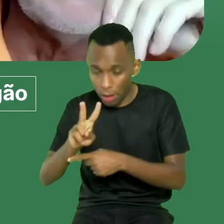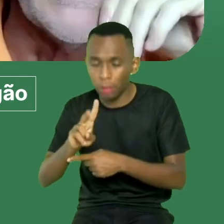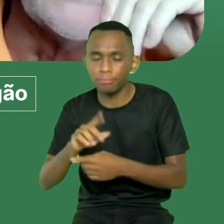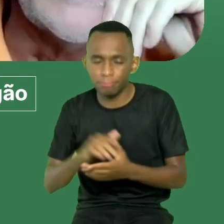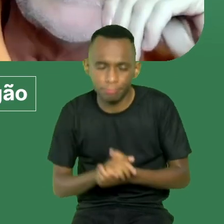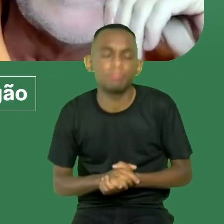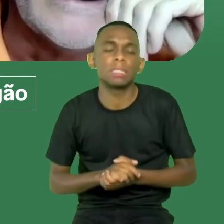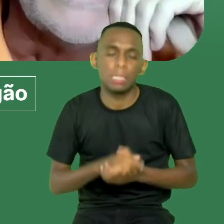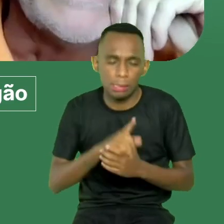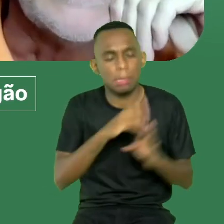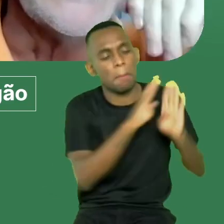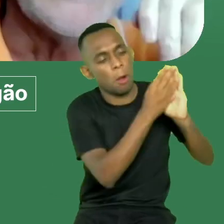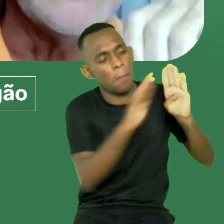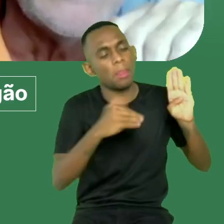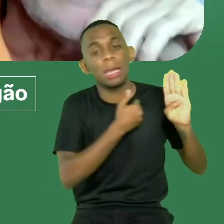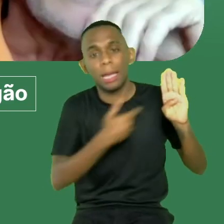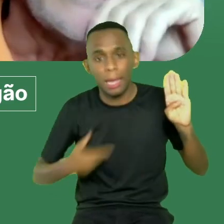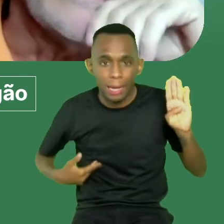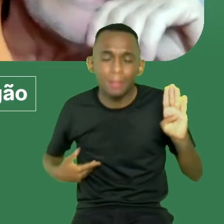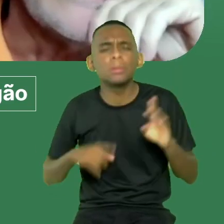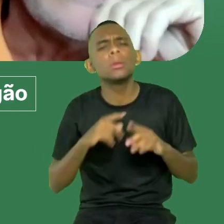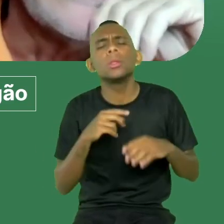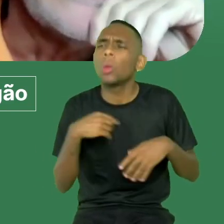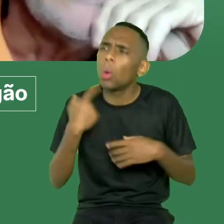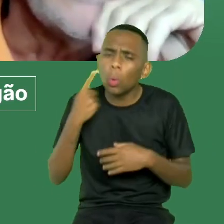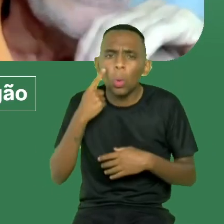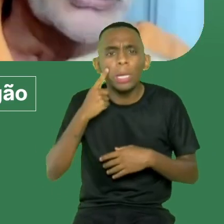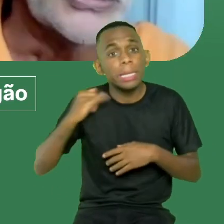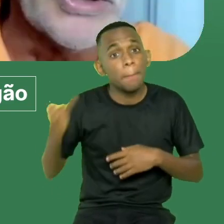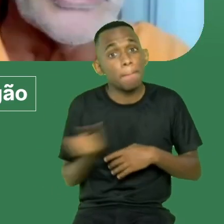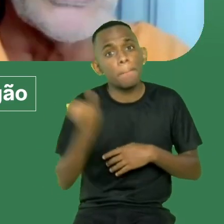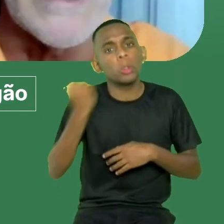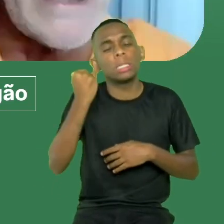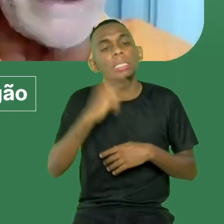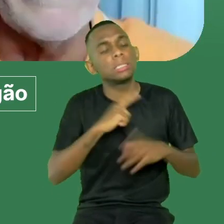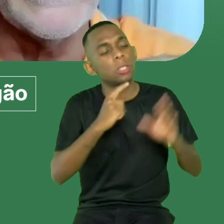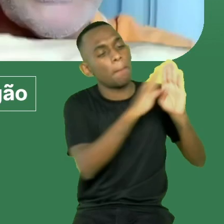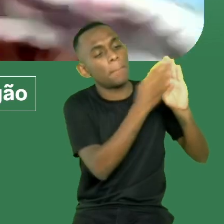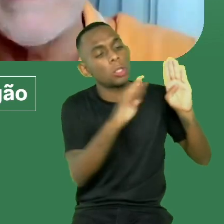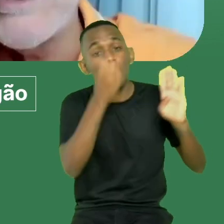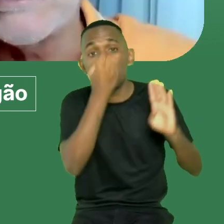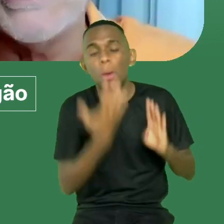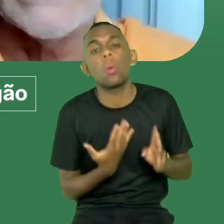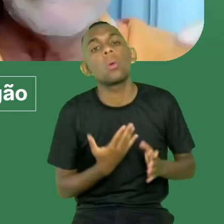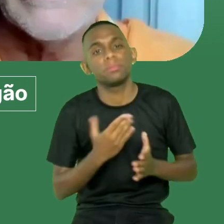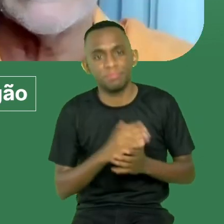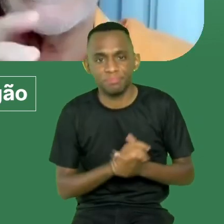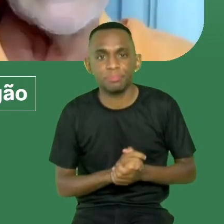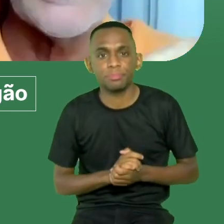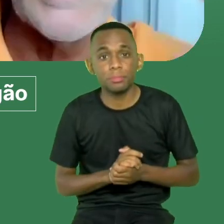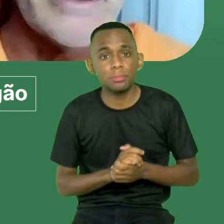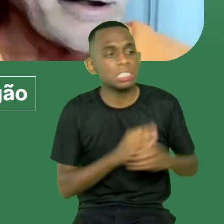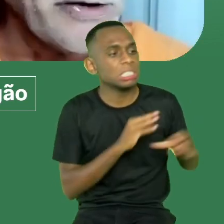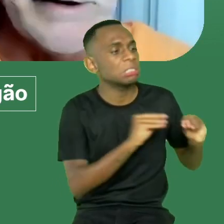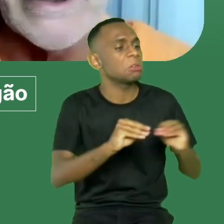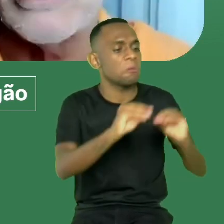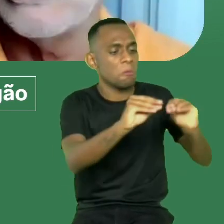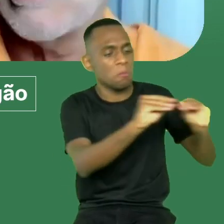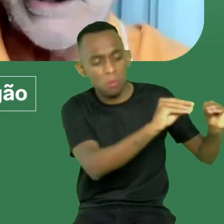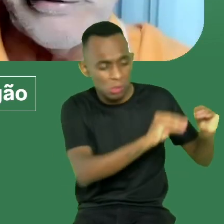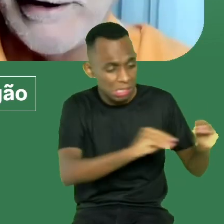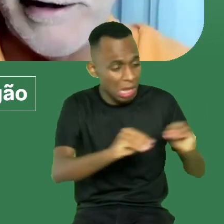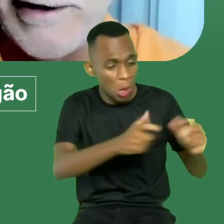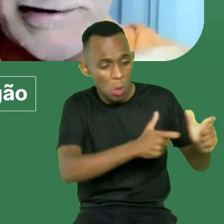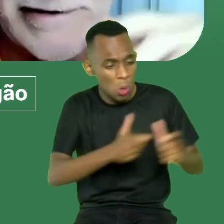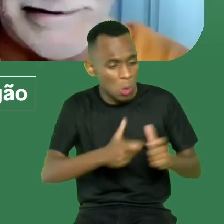Pública Olha Municipal. a importância, né, de ter uma biblioteca É, boa na que cidade. mudou de lugar lá mais de 30 vezes. Lá, cada dia que eu ia era